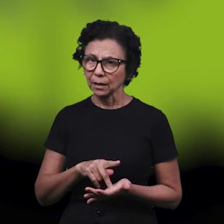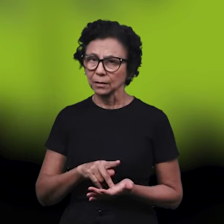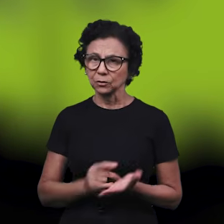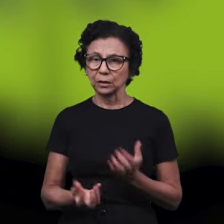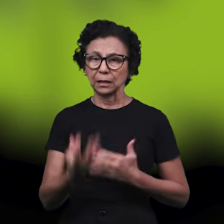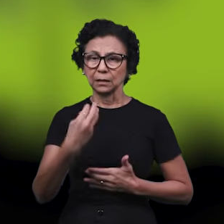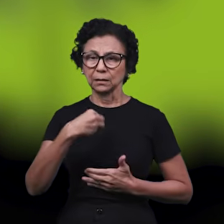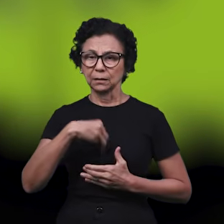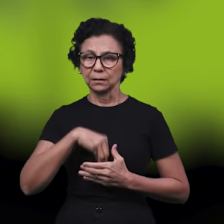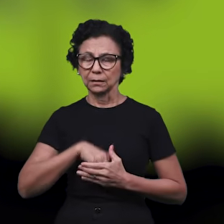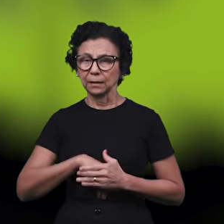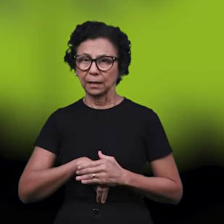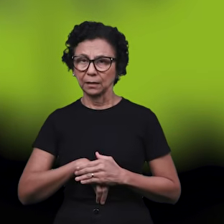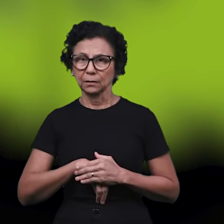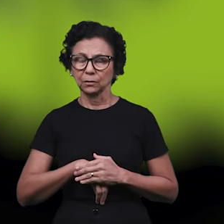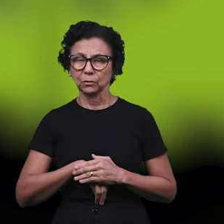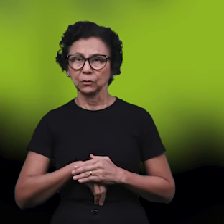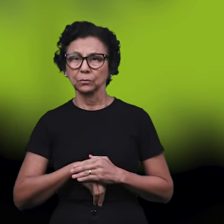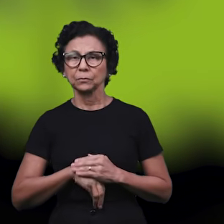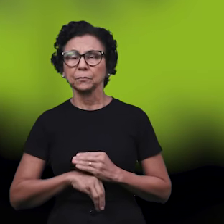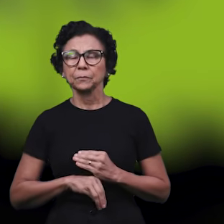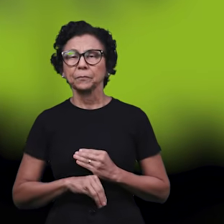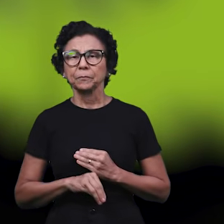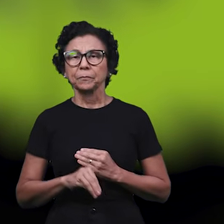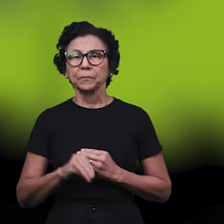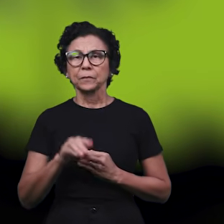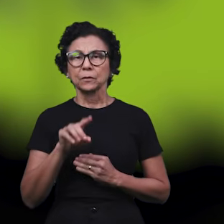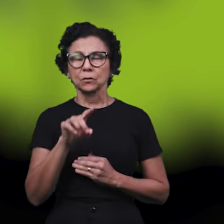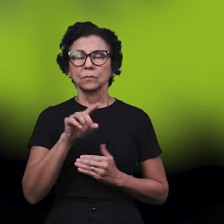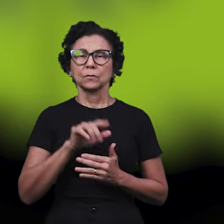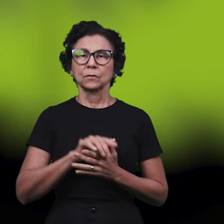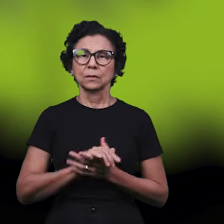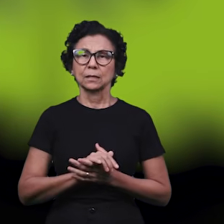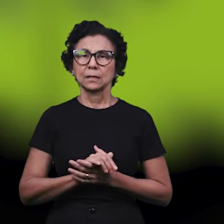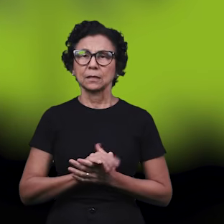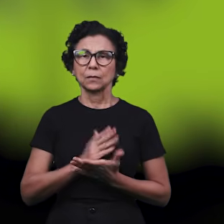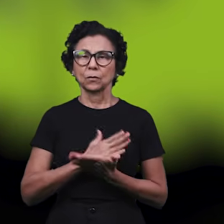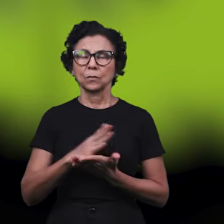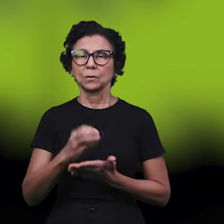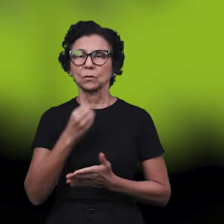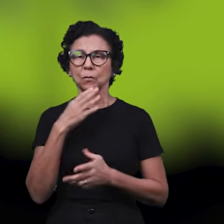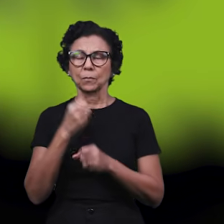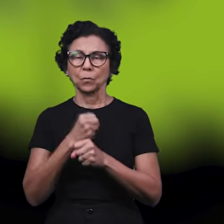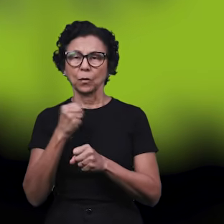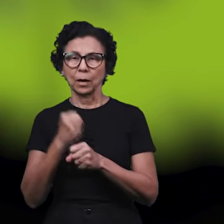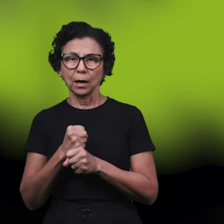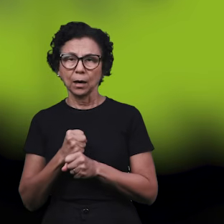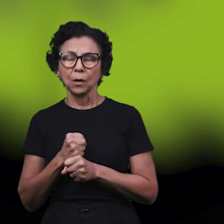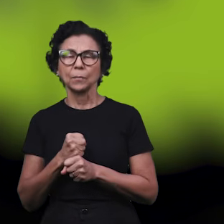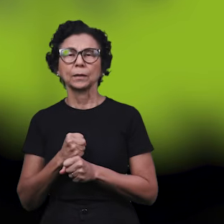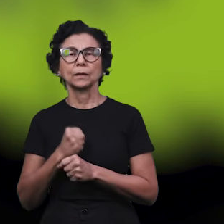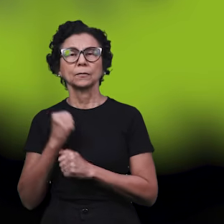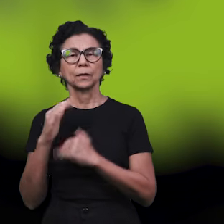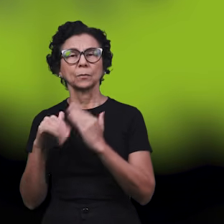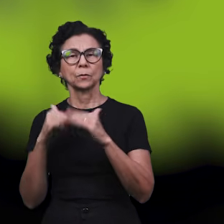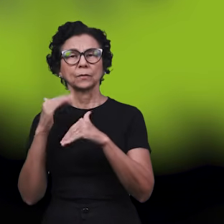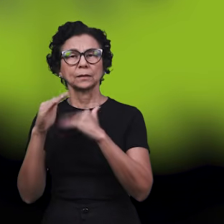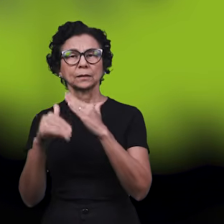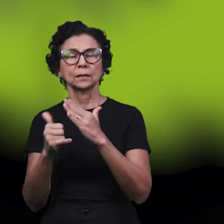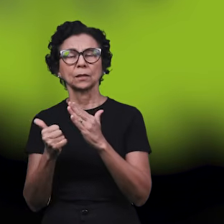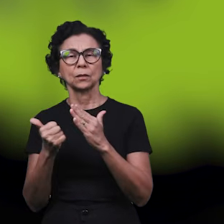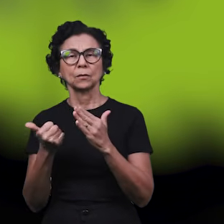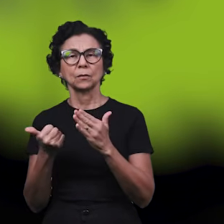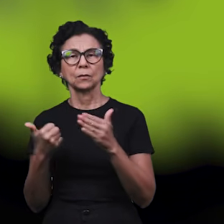boa obra, a aperfeiçoará até o dia de Jesus Cristo. Ele é fiel, né? Ele é fiel para começar, ele é fiel